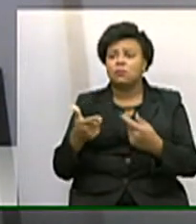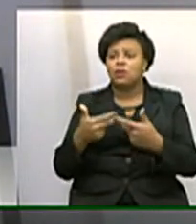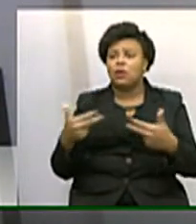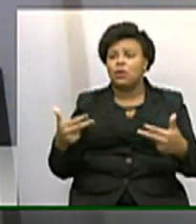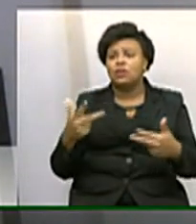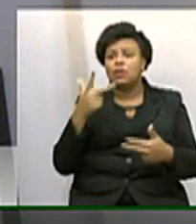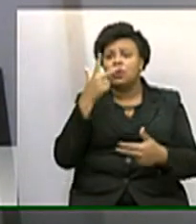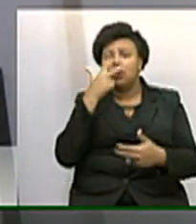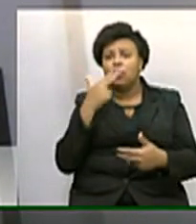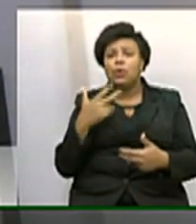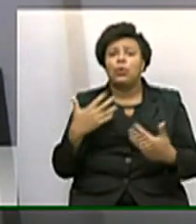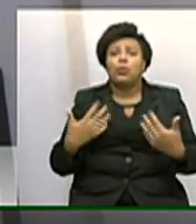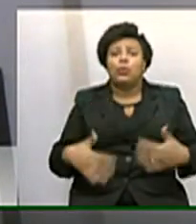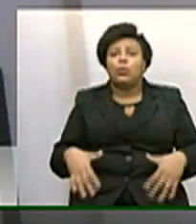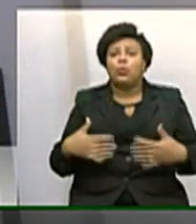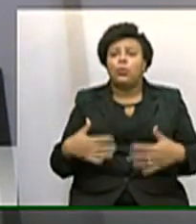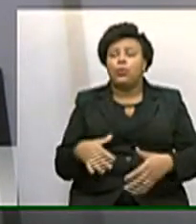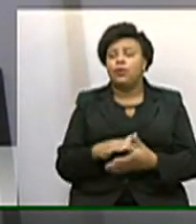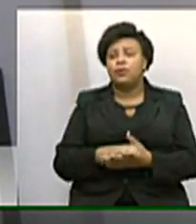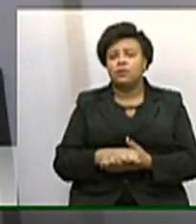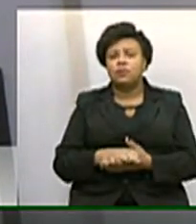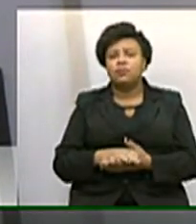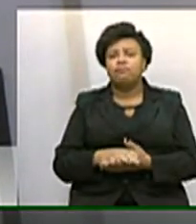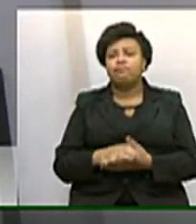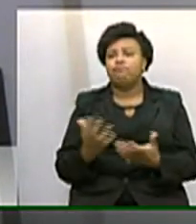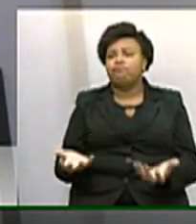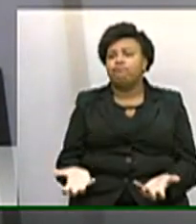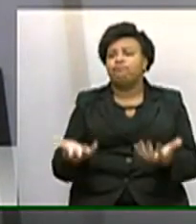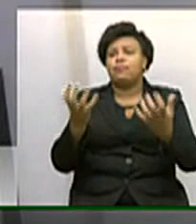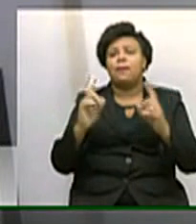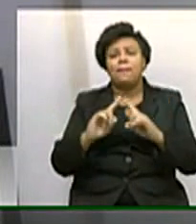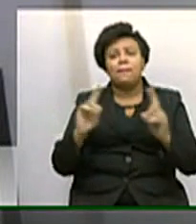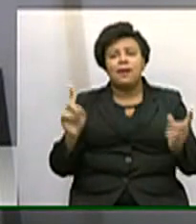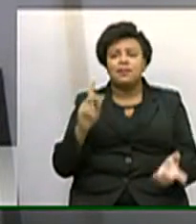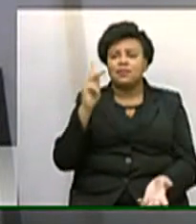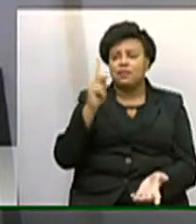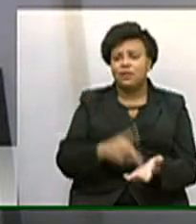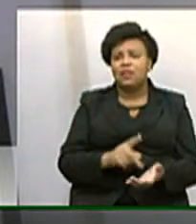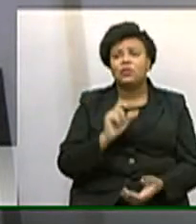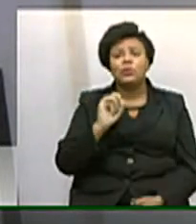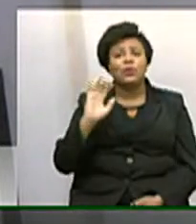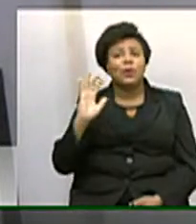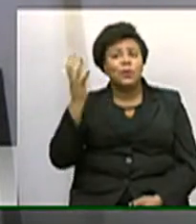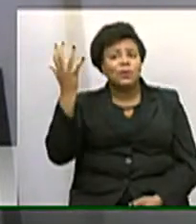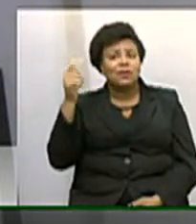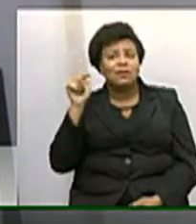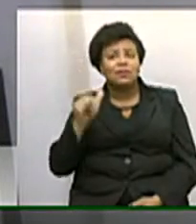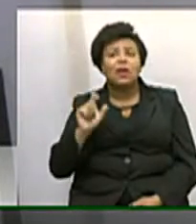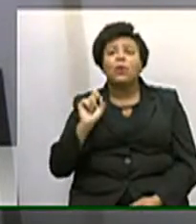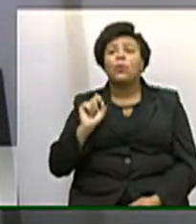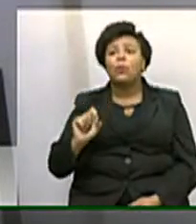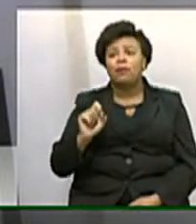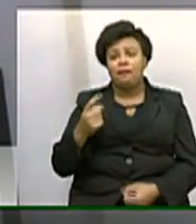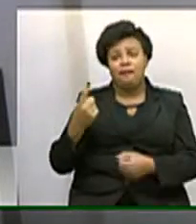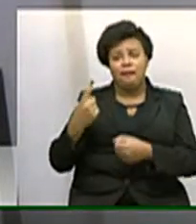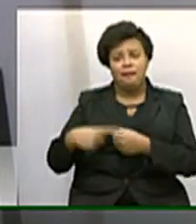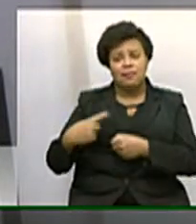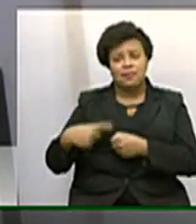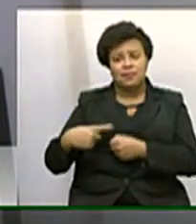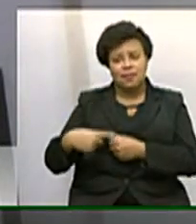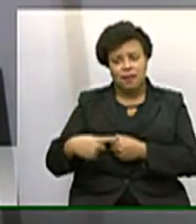se fosse extremamente virtuoso, mas, na realidade, o que está acontecendo aqui é o seguinte: o